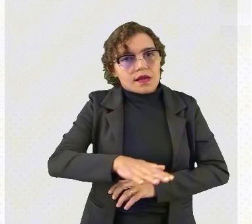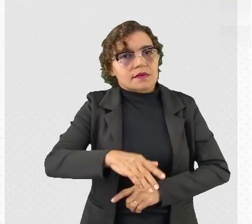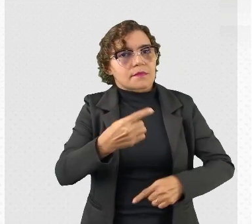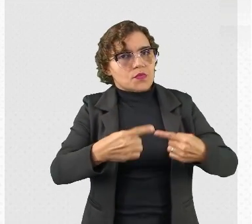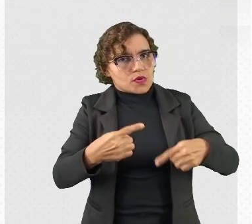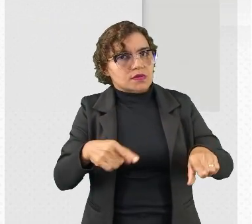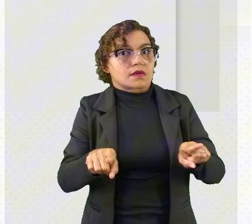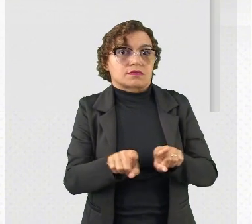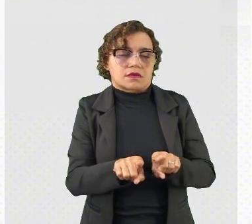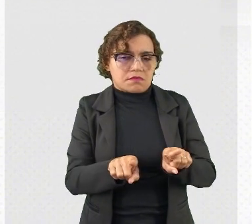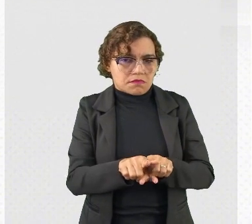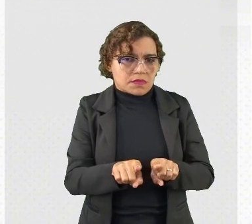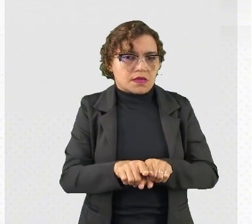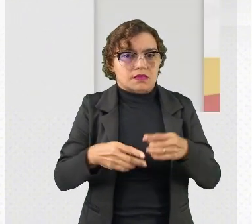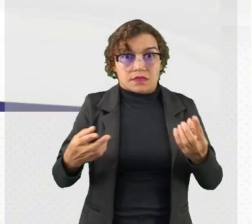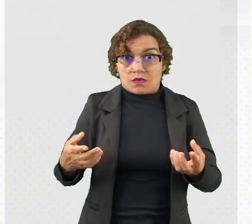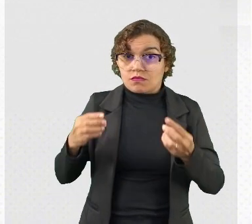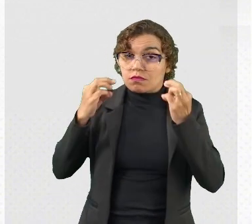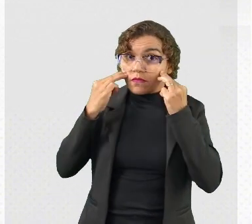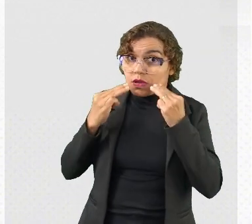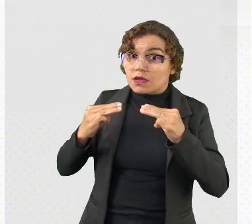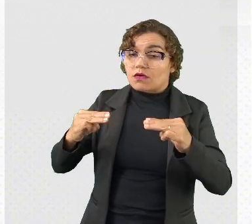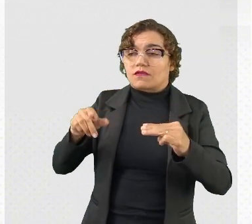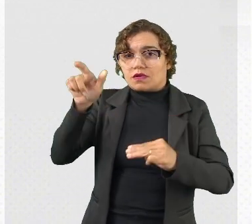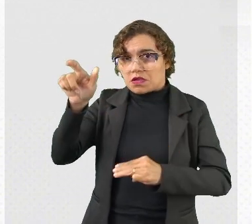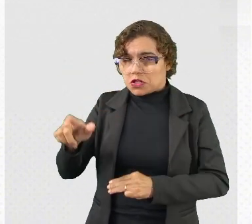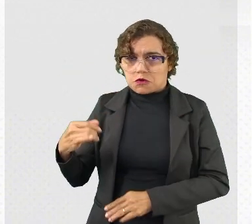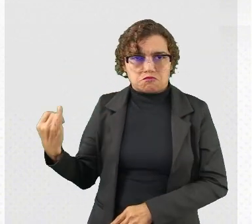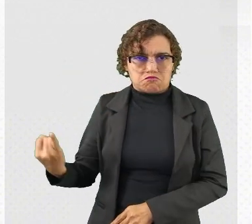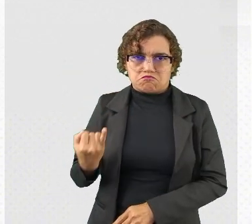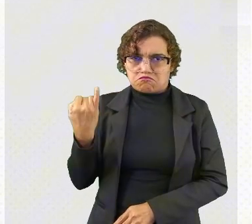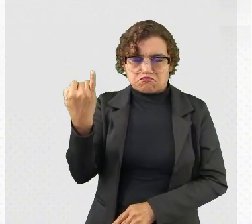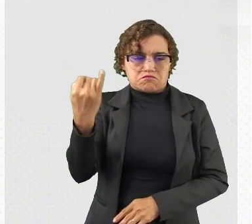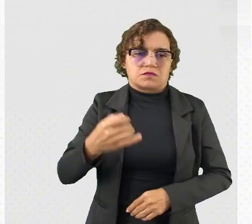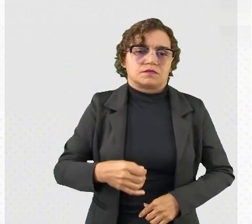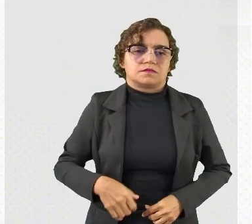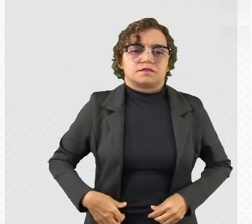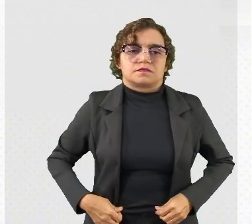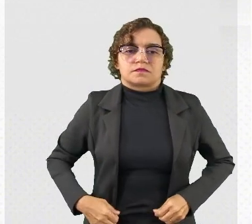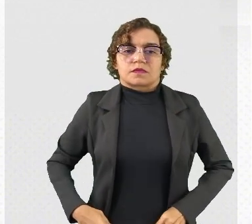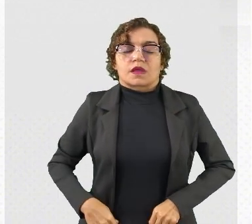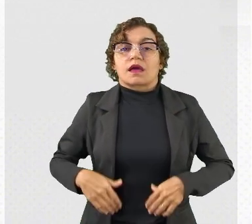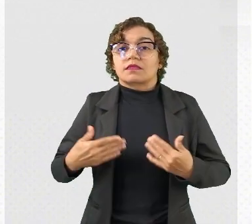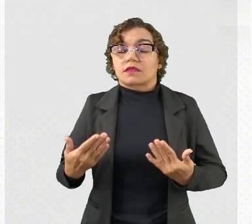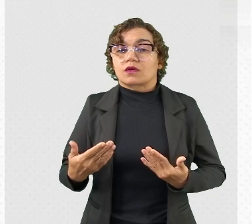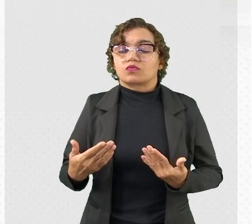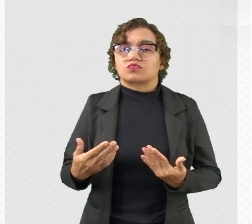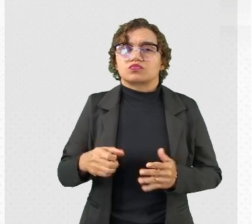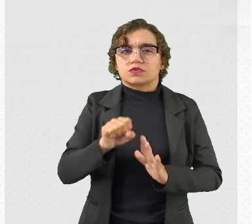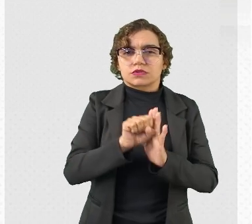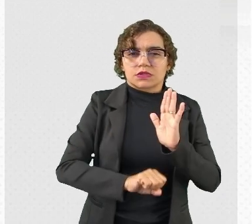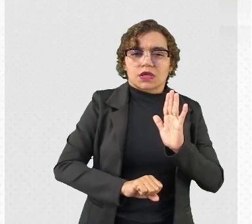né? No caso, Maquiavel, ele é uma grande expressão. E aí, ali no final do século XV,